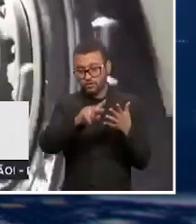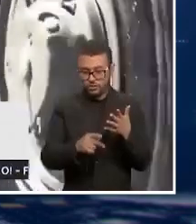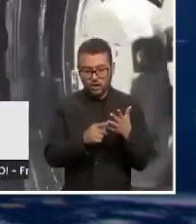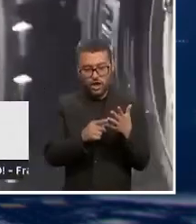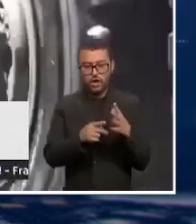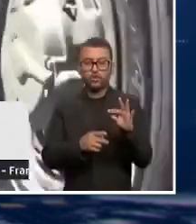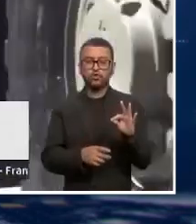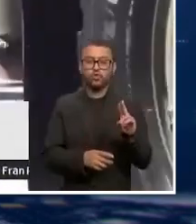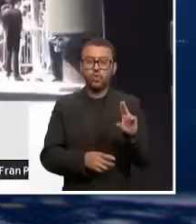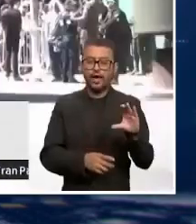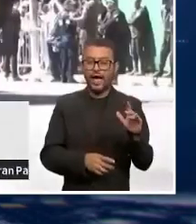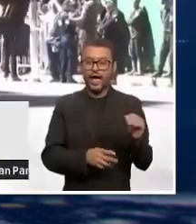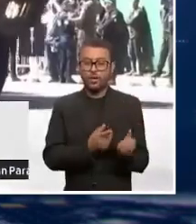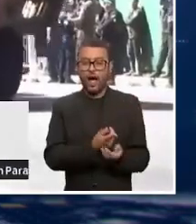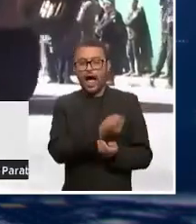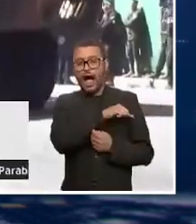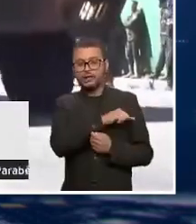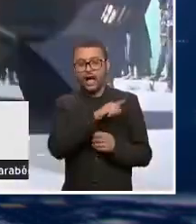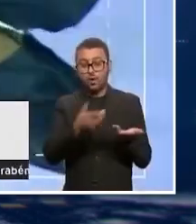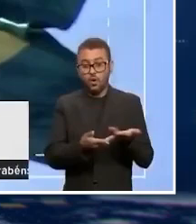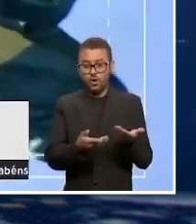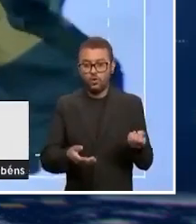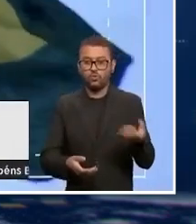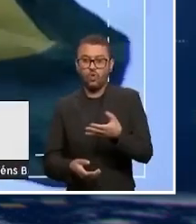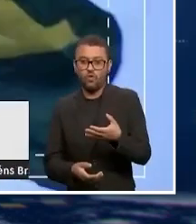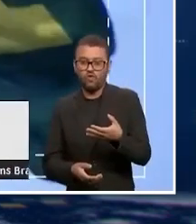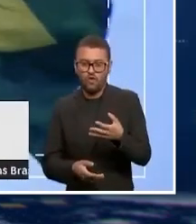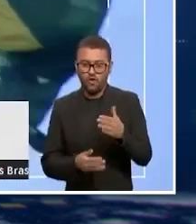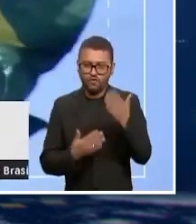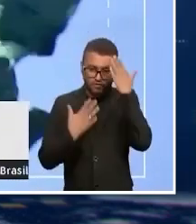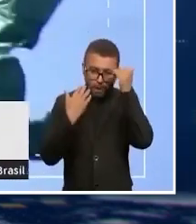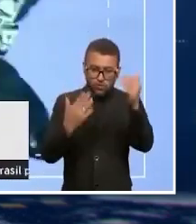todo o governo à disposição. O que não aconteceu com o Bolsonaro?